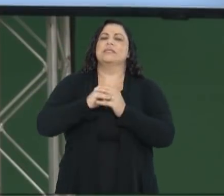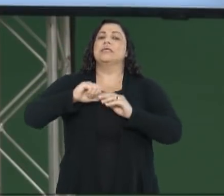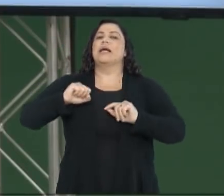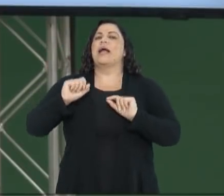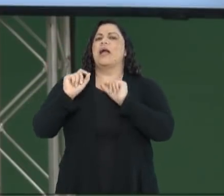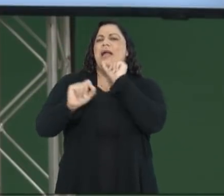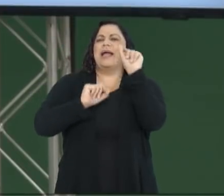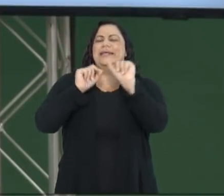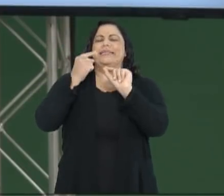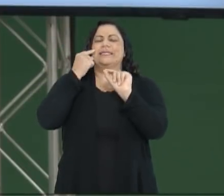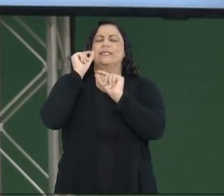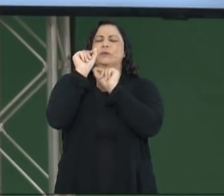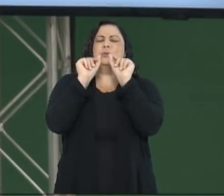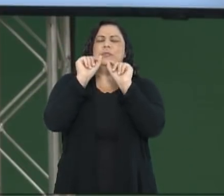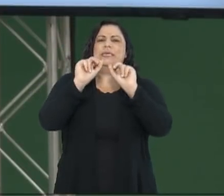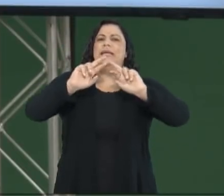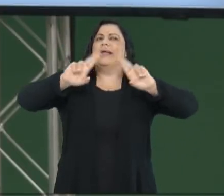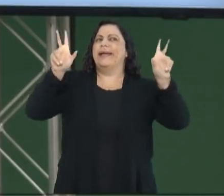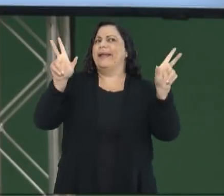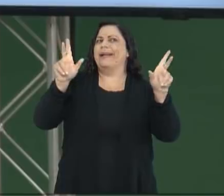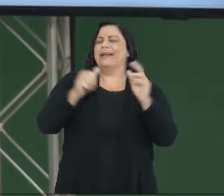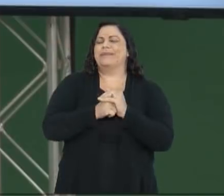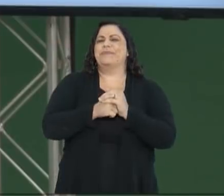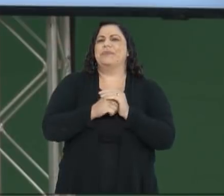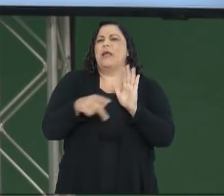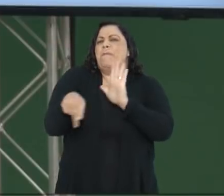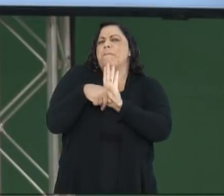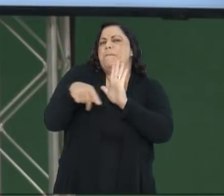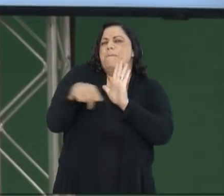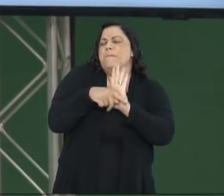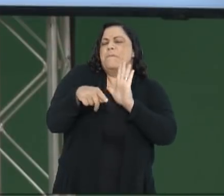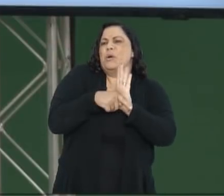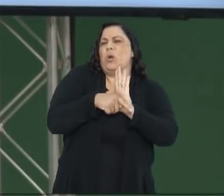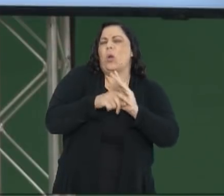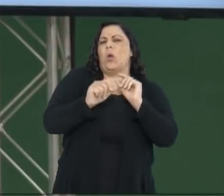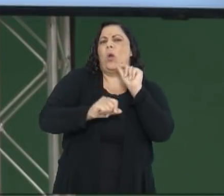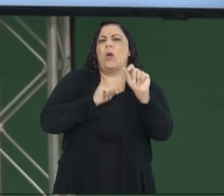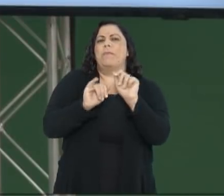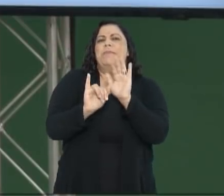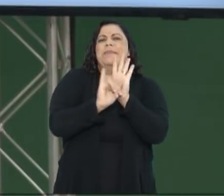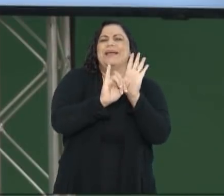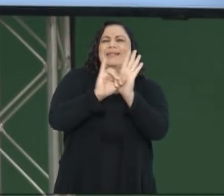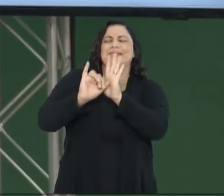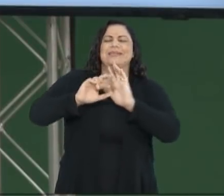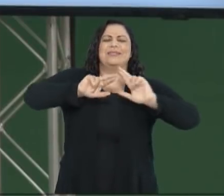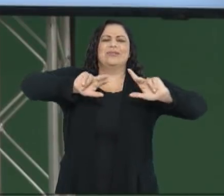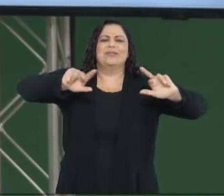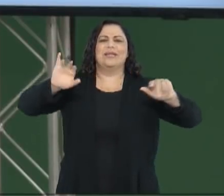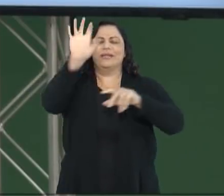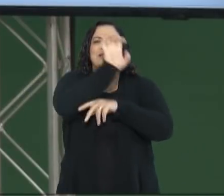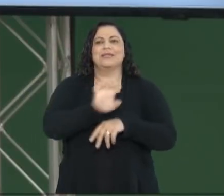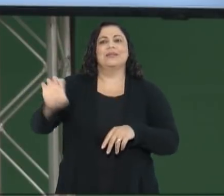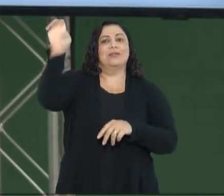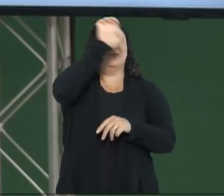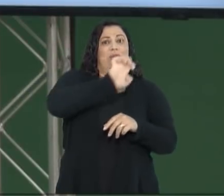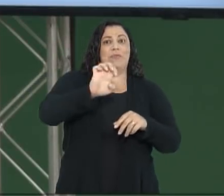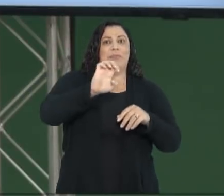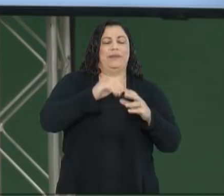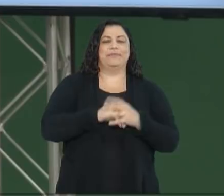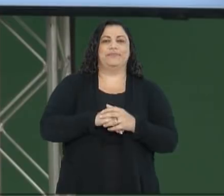identidade cultural da Europa, e vamos construir aquela ideia de que não é um continente homogêneo em termos culturais.